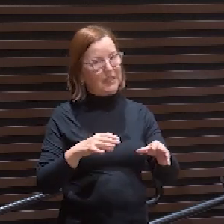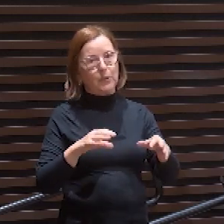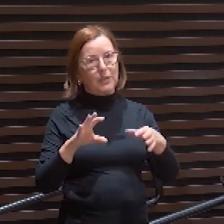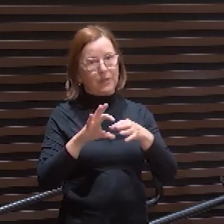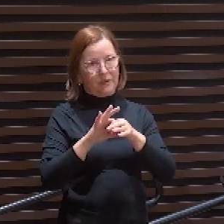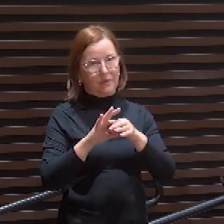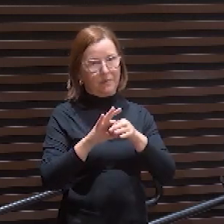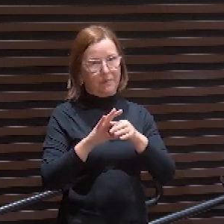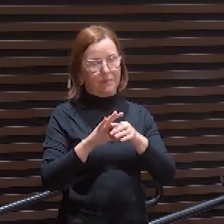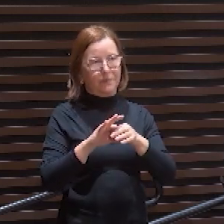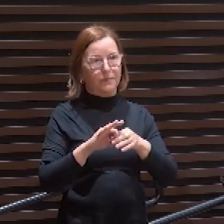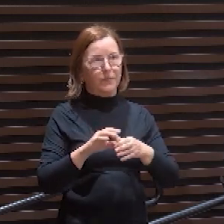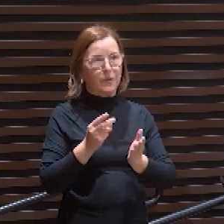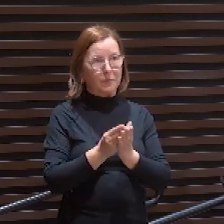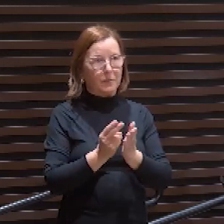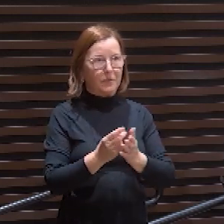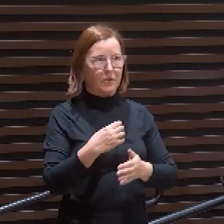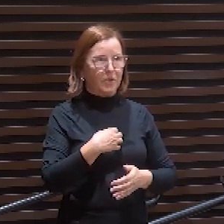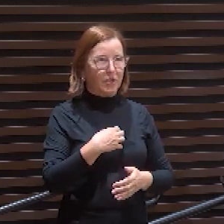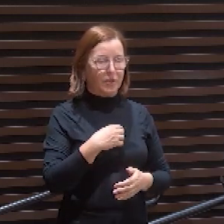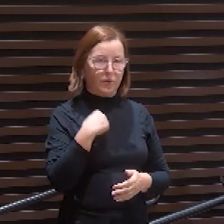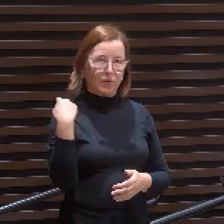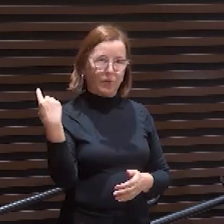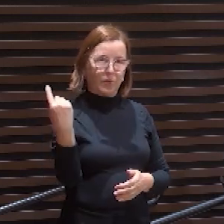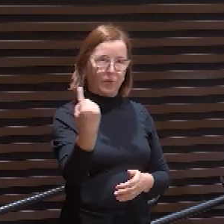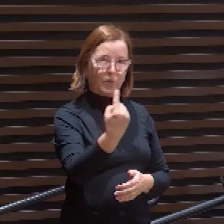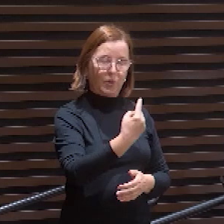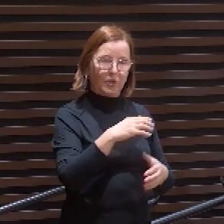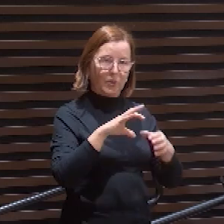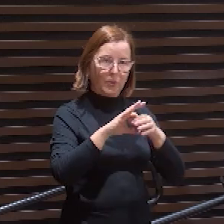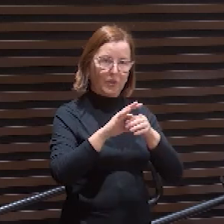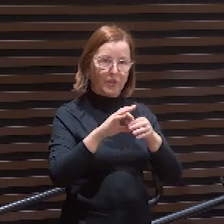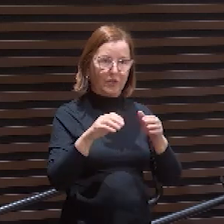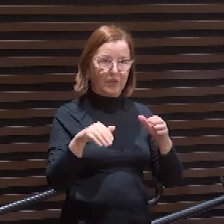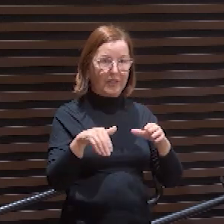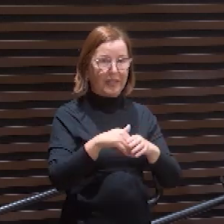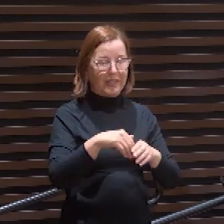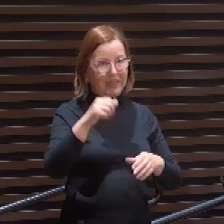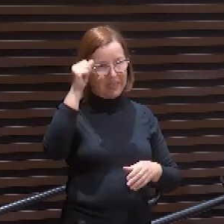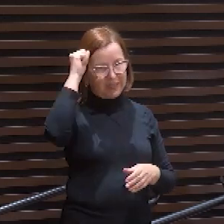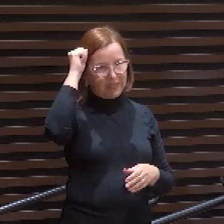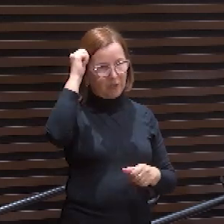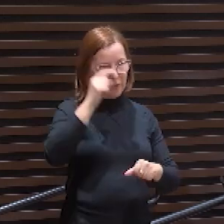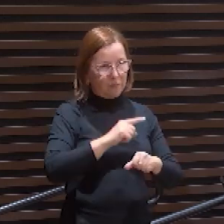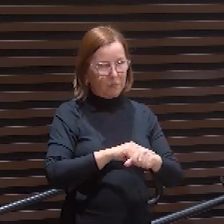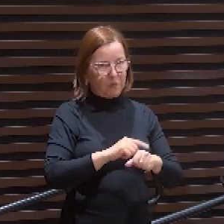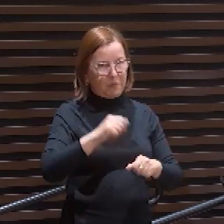Do mesmo modo que nós estávamos unidos em Adão quando Adão pecou,